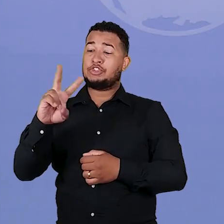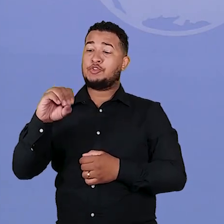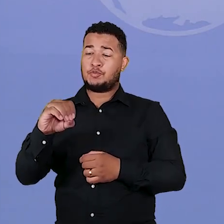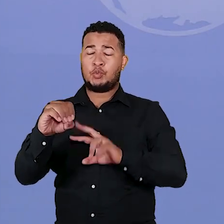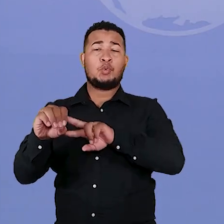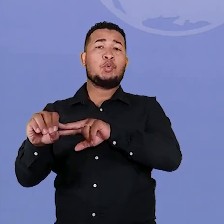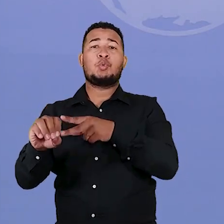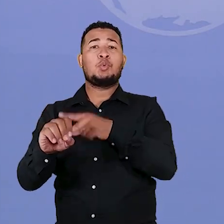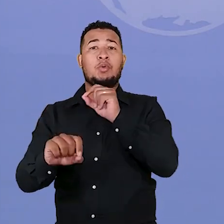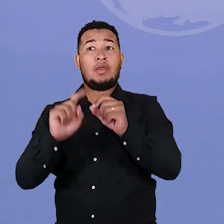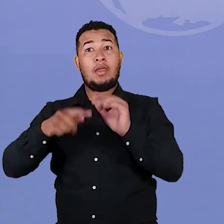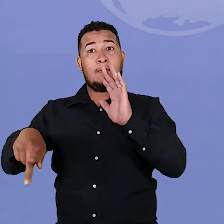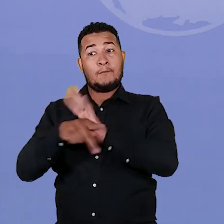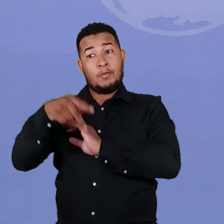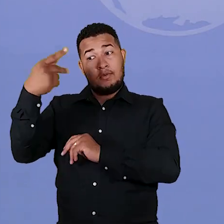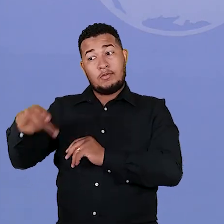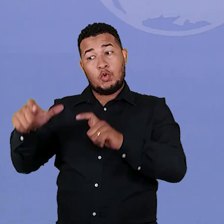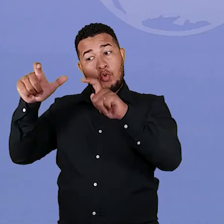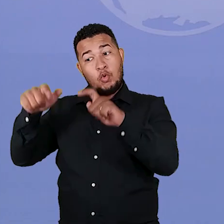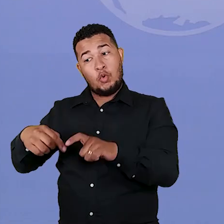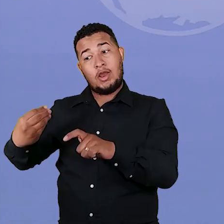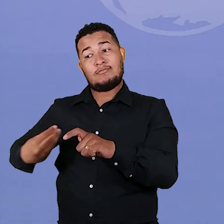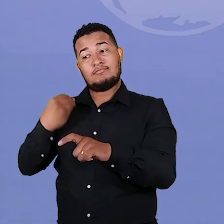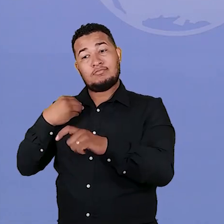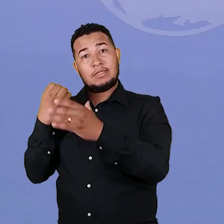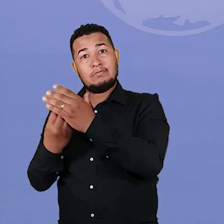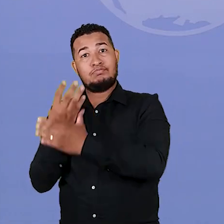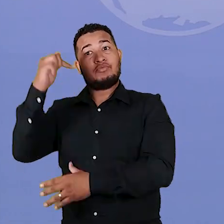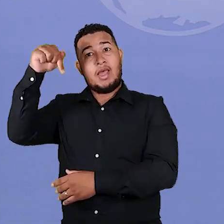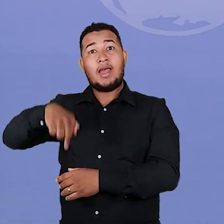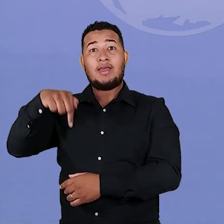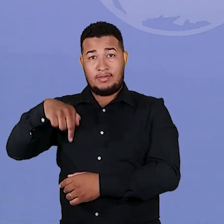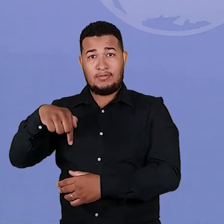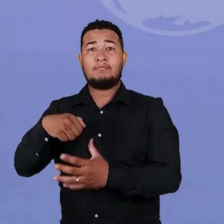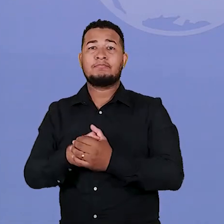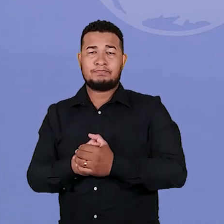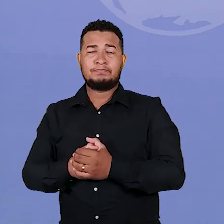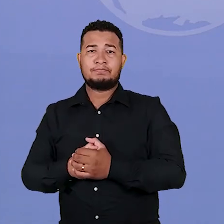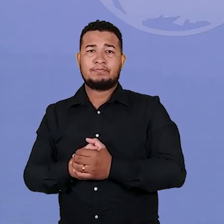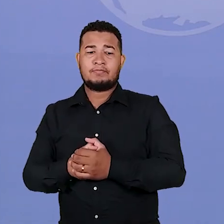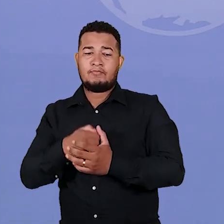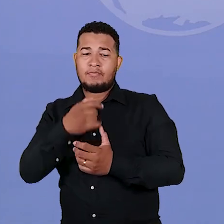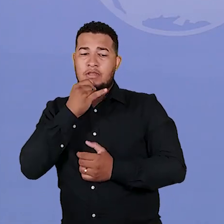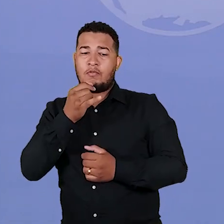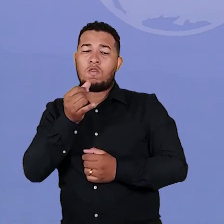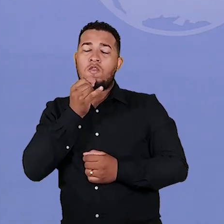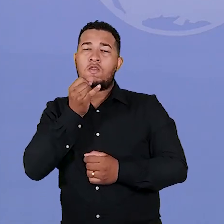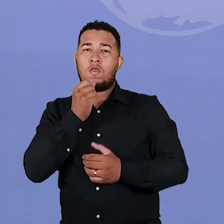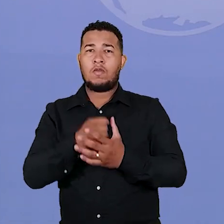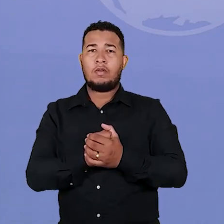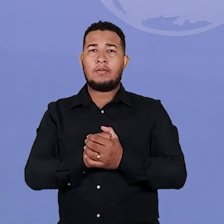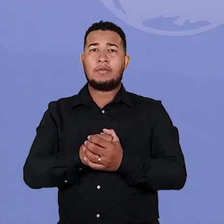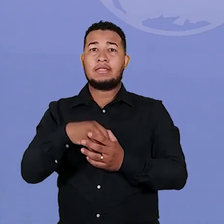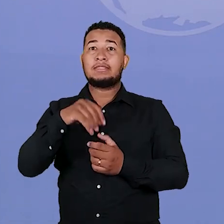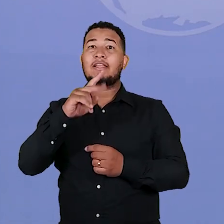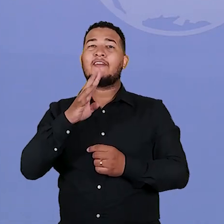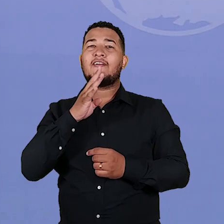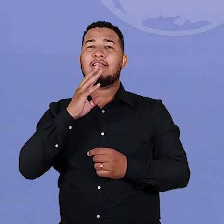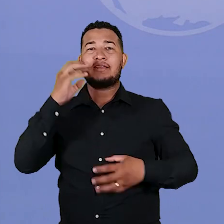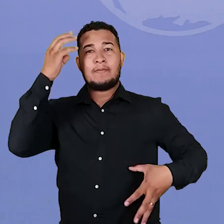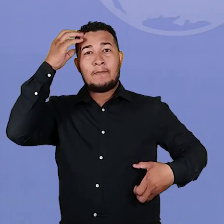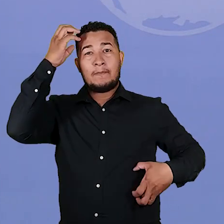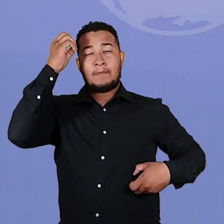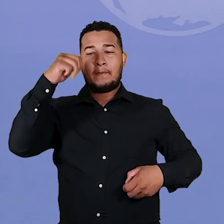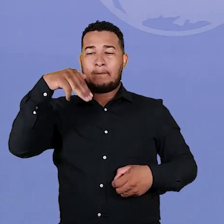nativa e espécie exótica. O que significa? Nativo é que ela é daquela origem ali, ela vive da onde ela